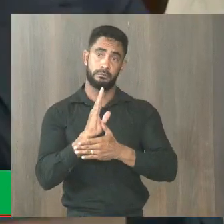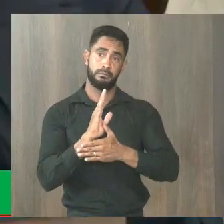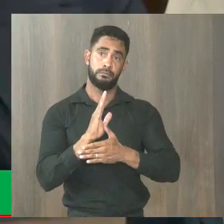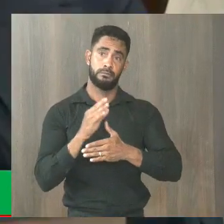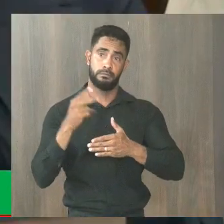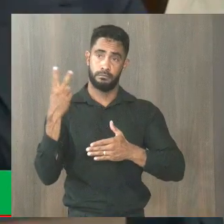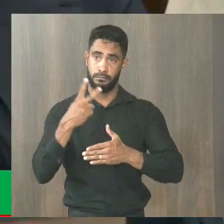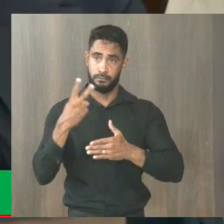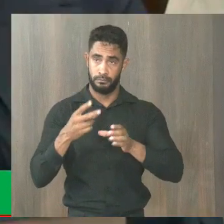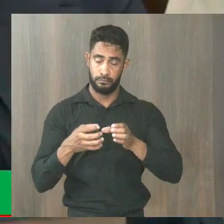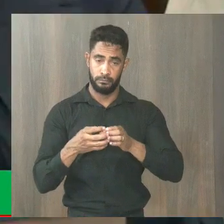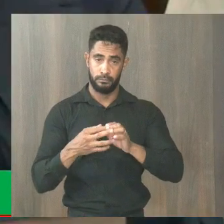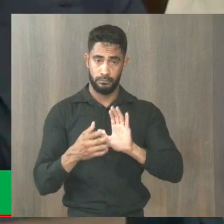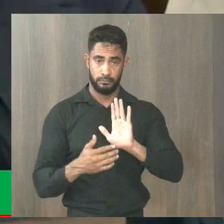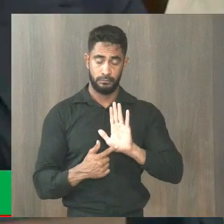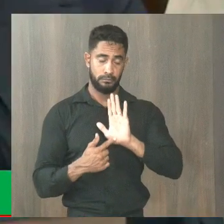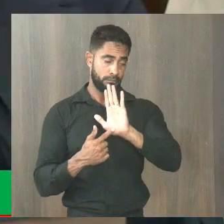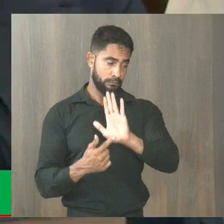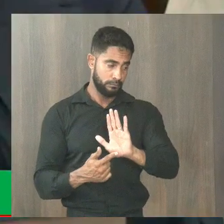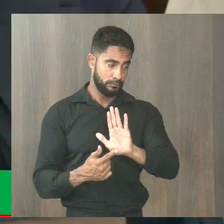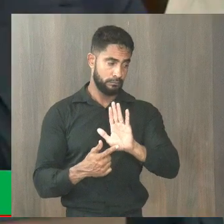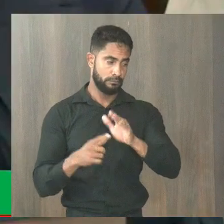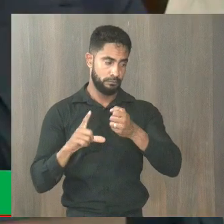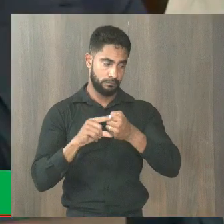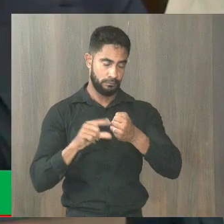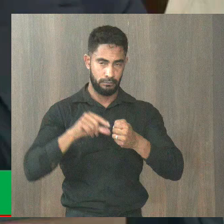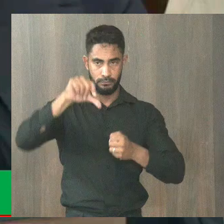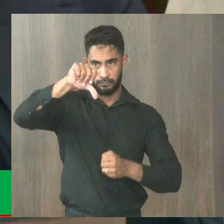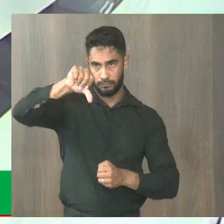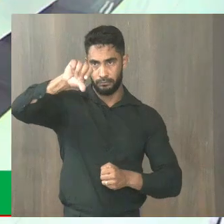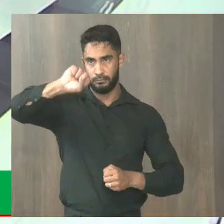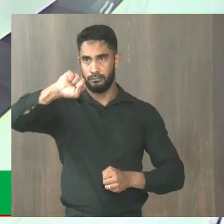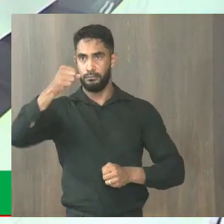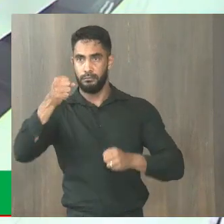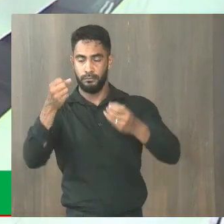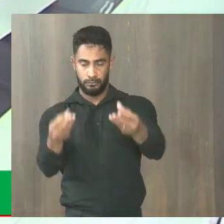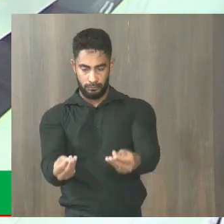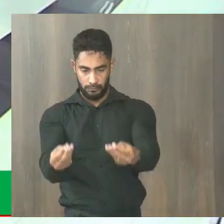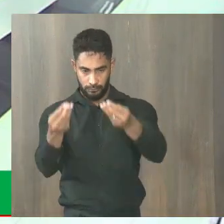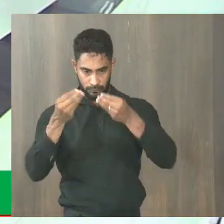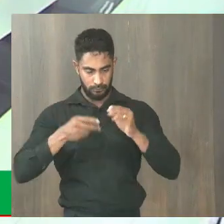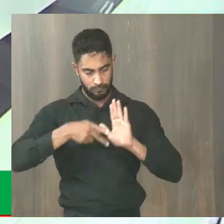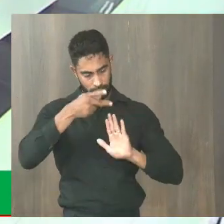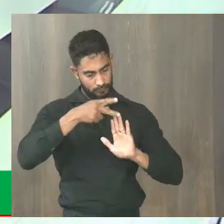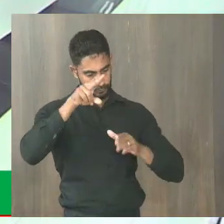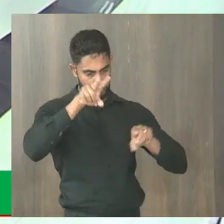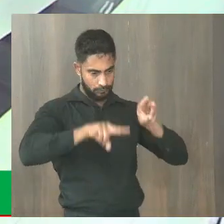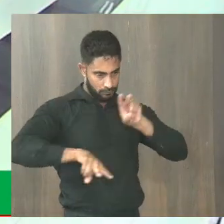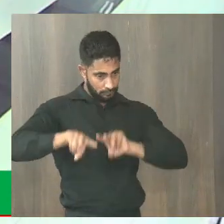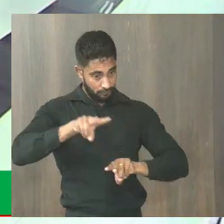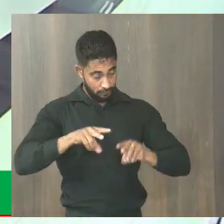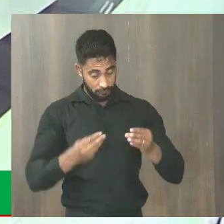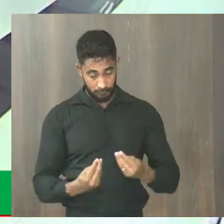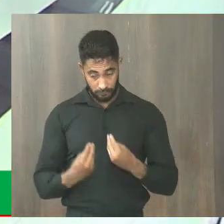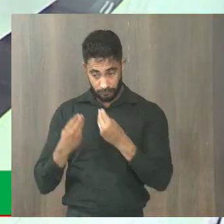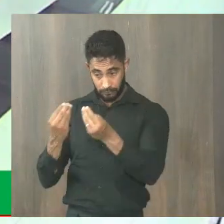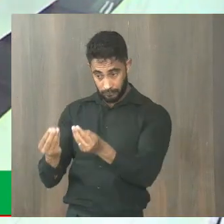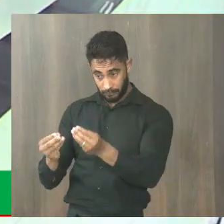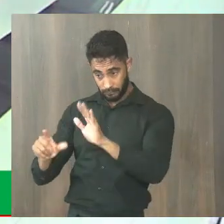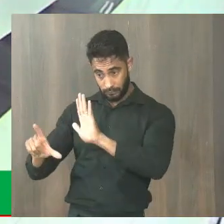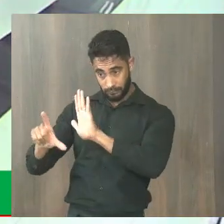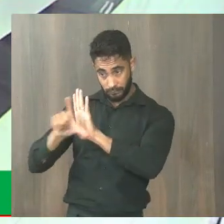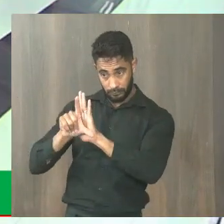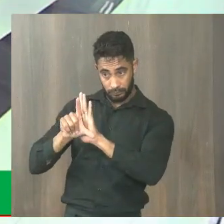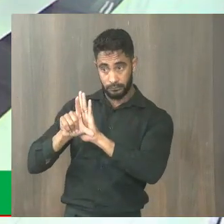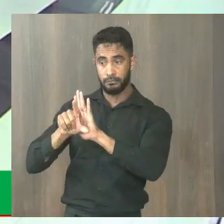apresentado. Em atendimento ao artigo 98 do Regimento Interno desta Casa, veio o projeto para análise. Vem agora o projeto à Comissão de Legislação, Justiça e